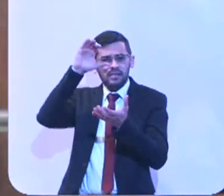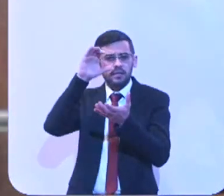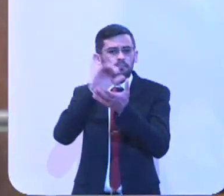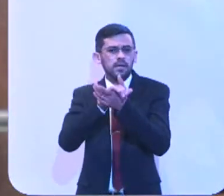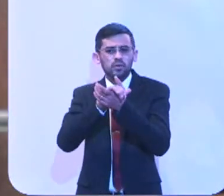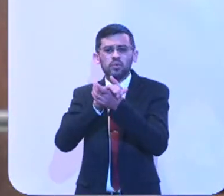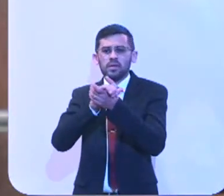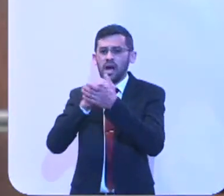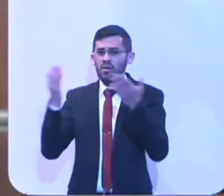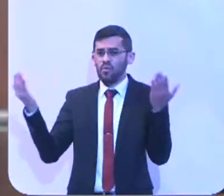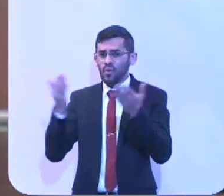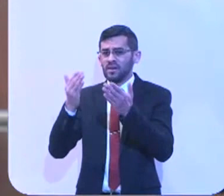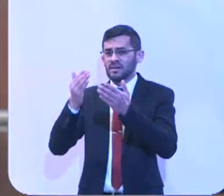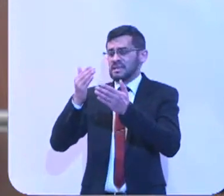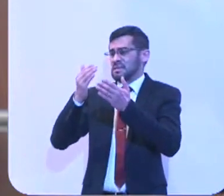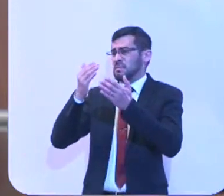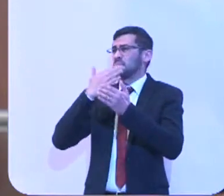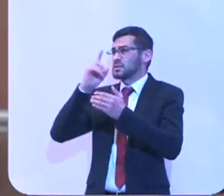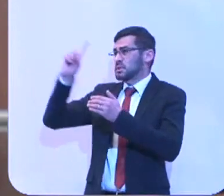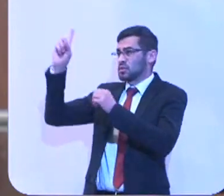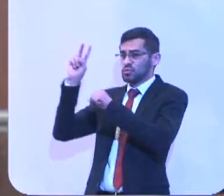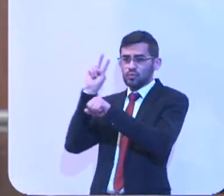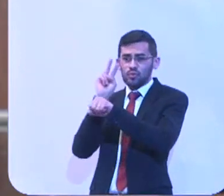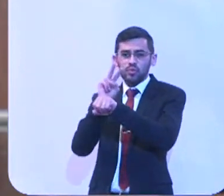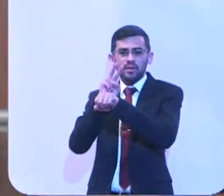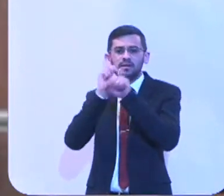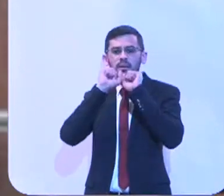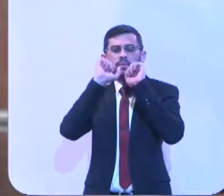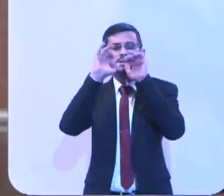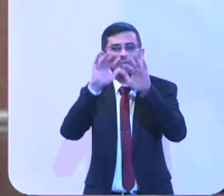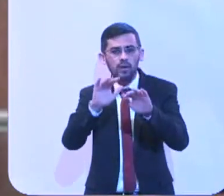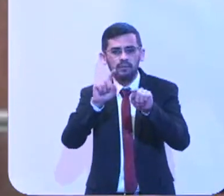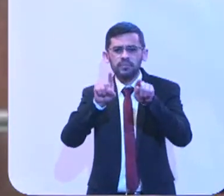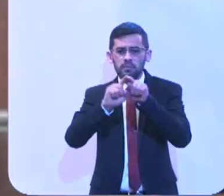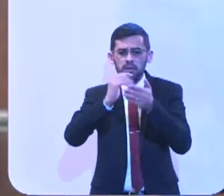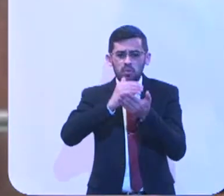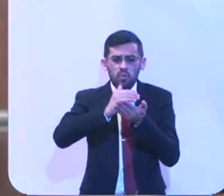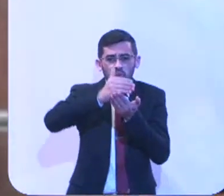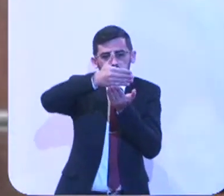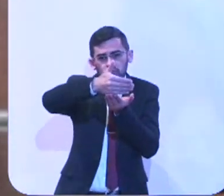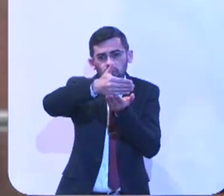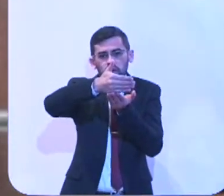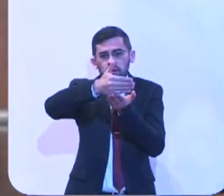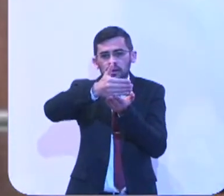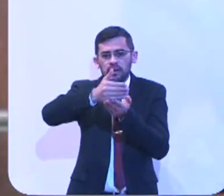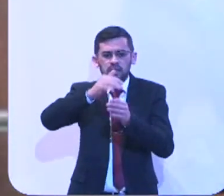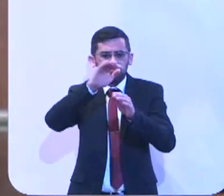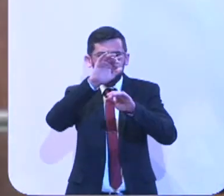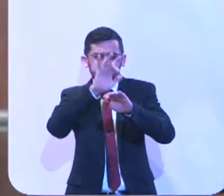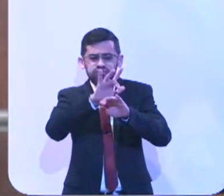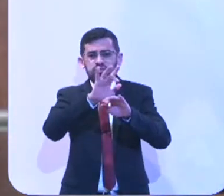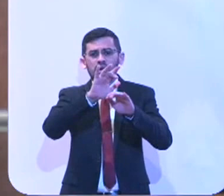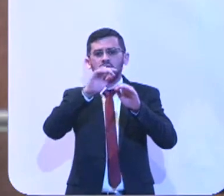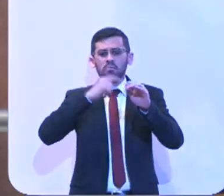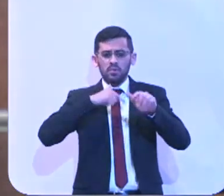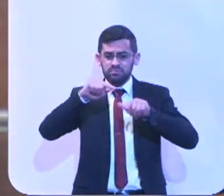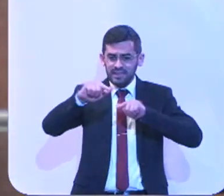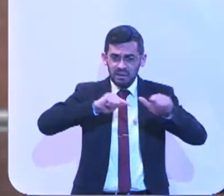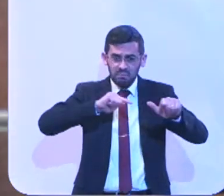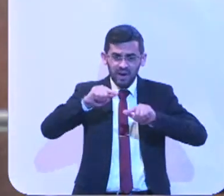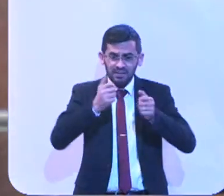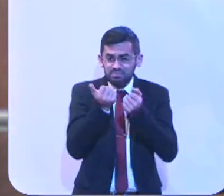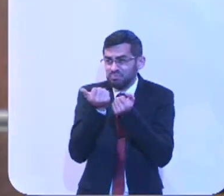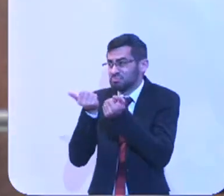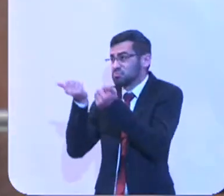casamento eu consagro ao Senhor. Você vai pegar o seu laptop, o seu computador e vai dizer: eu consagro o meu trabalho ou